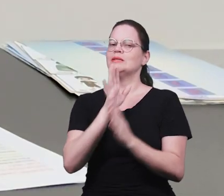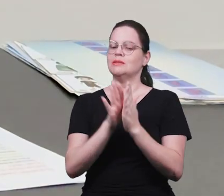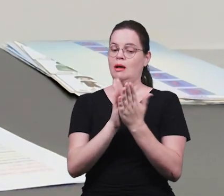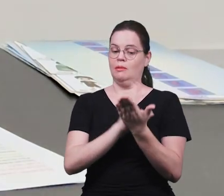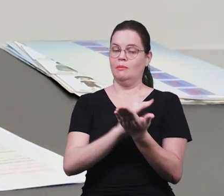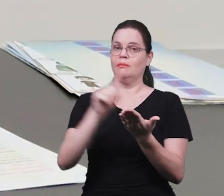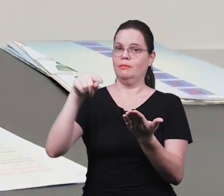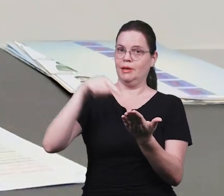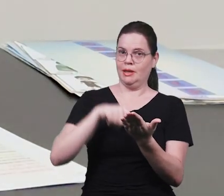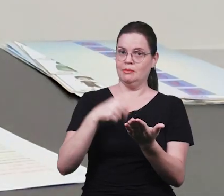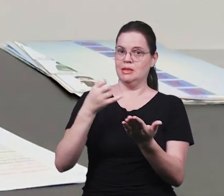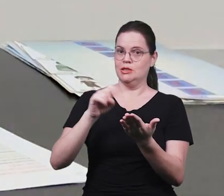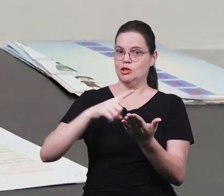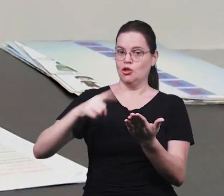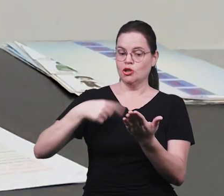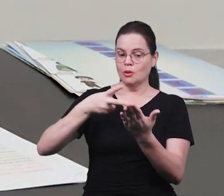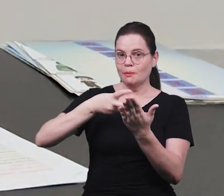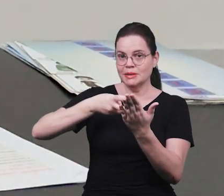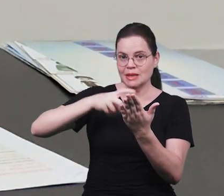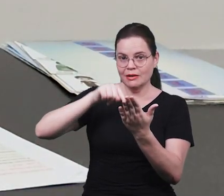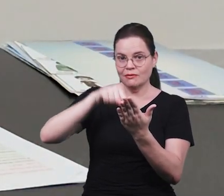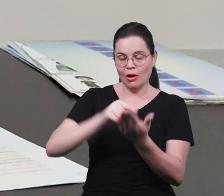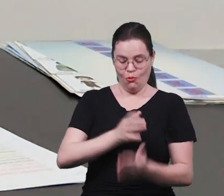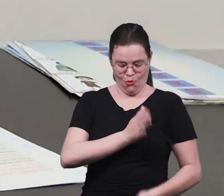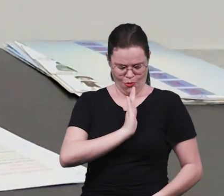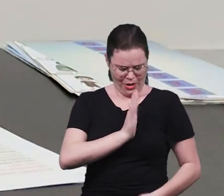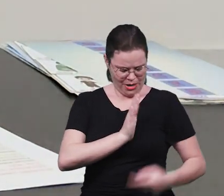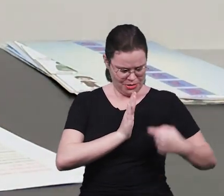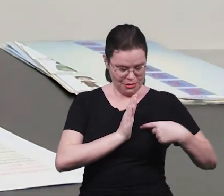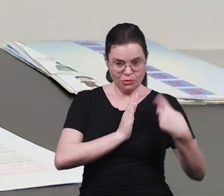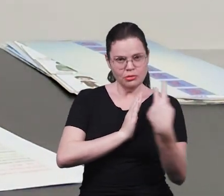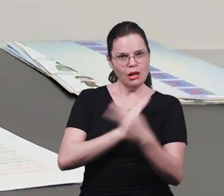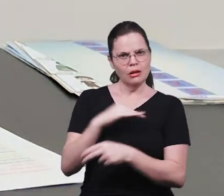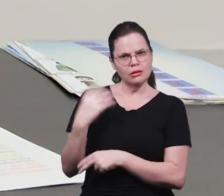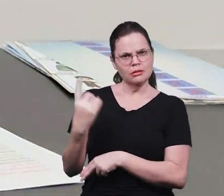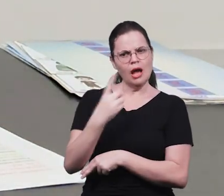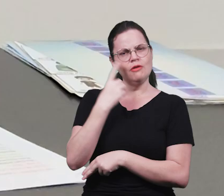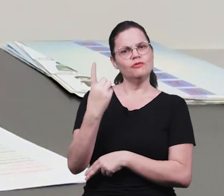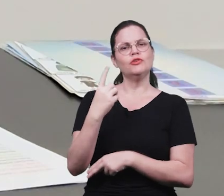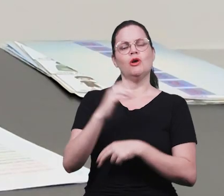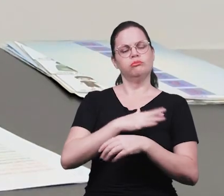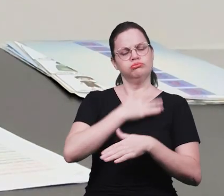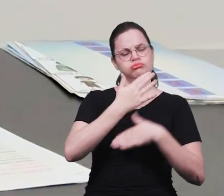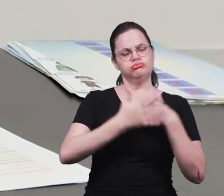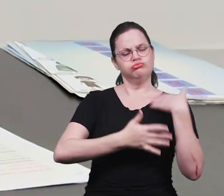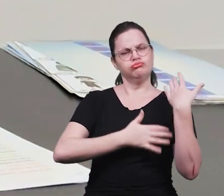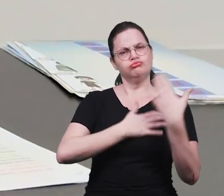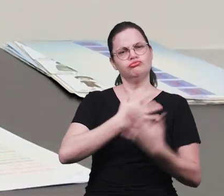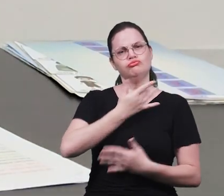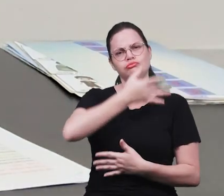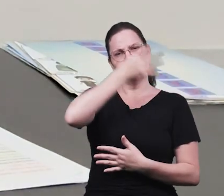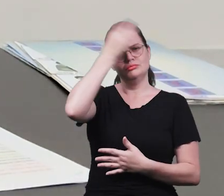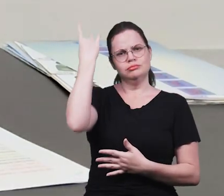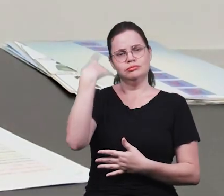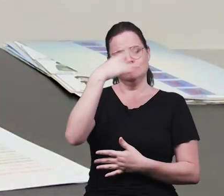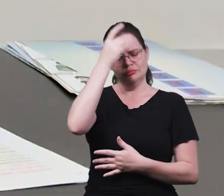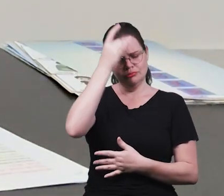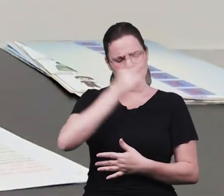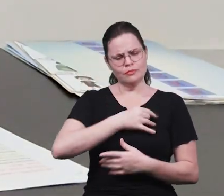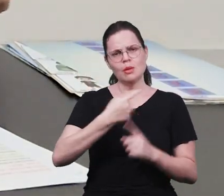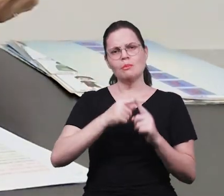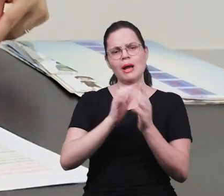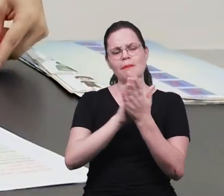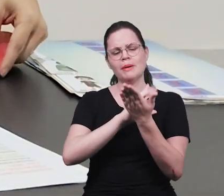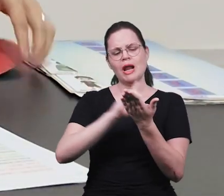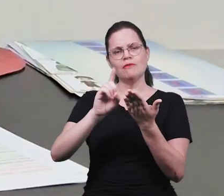olharmos aqui, o coração de Davi era um coração cheio da palavra do Senhor. E na palavra do